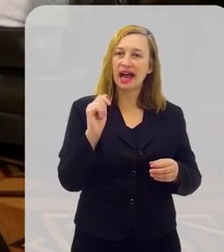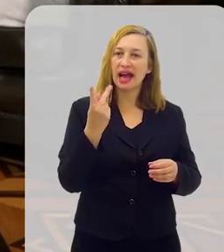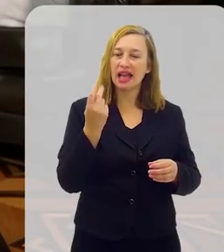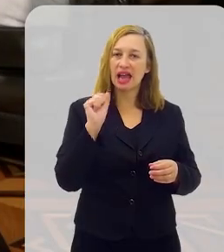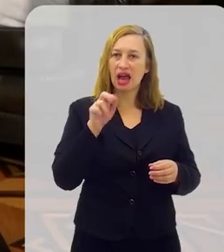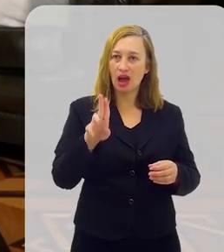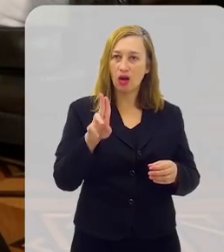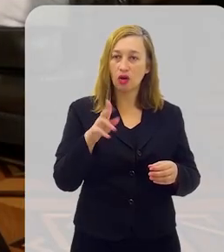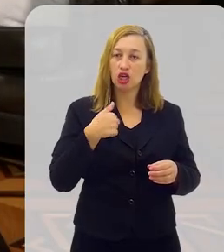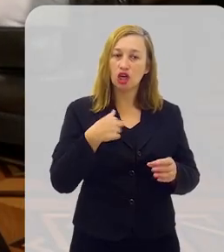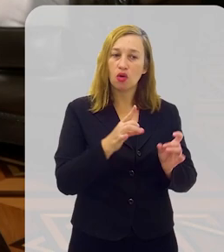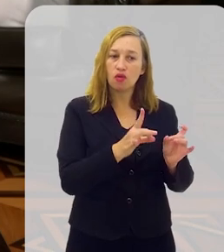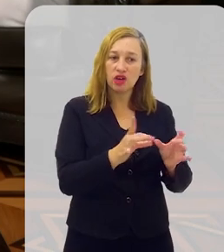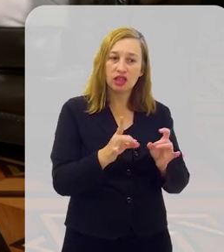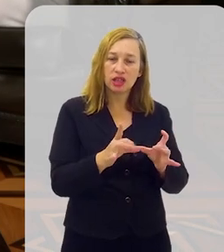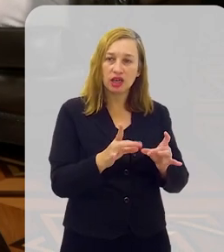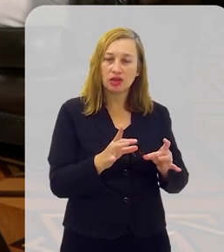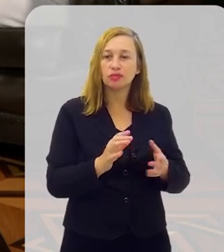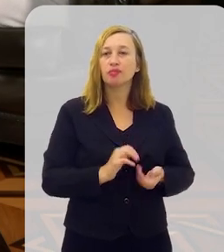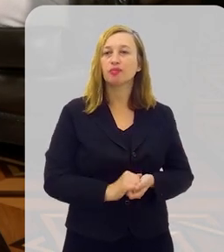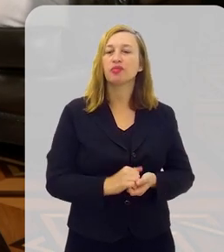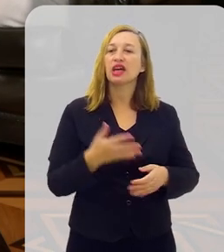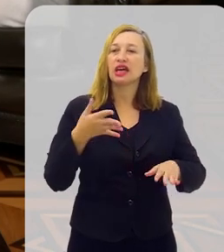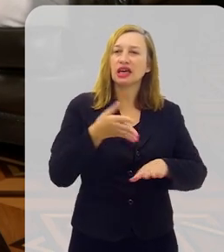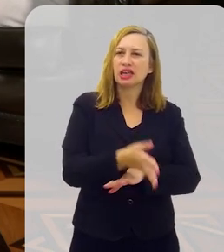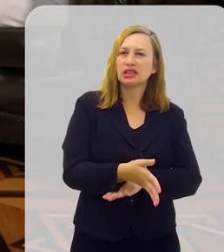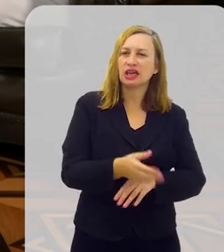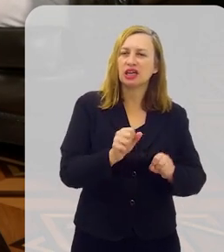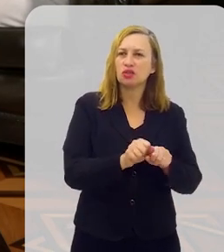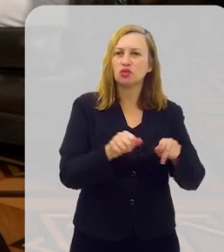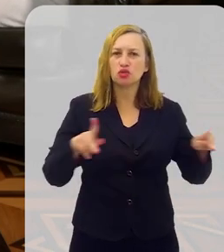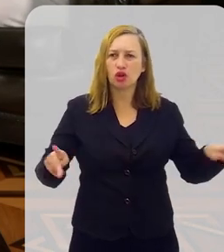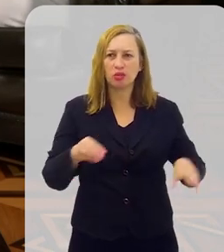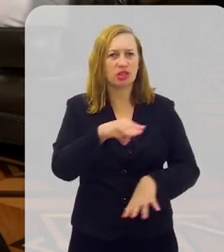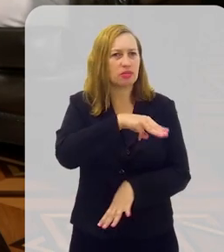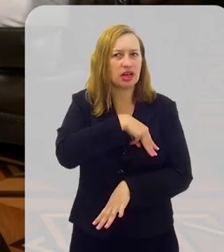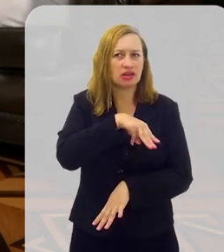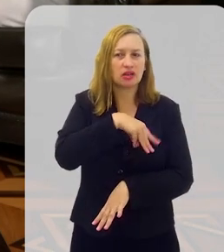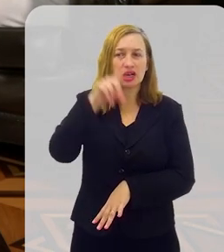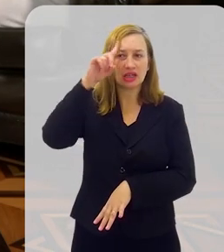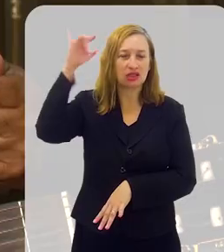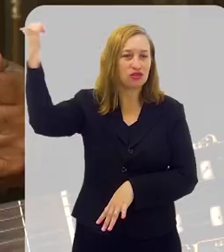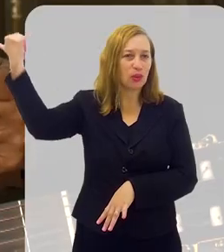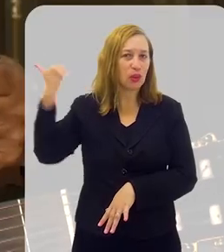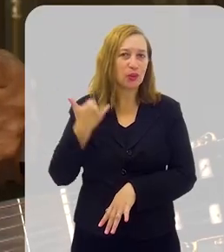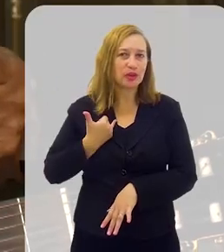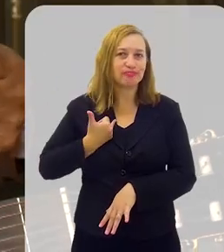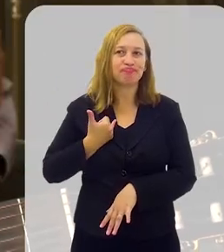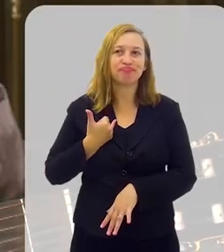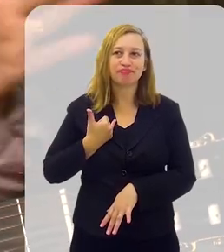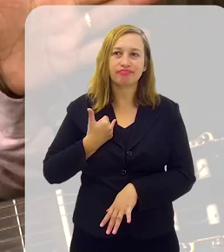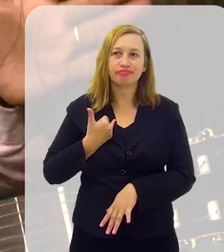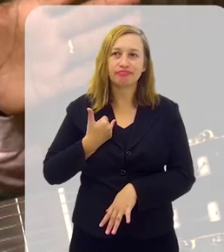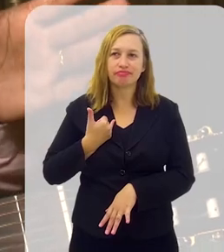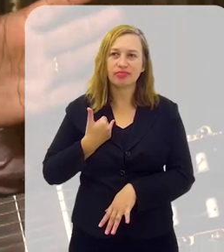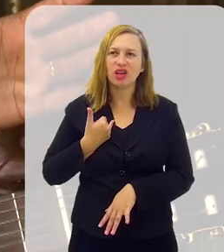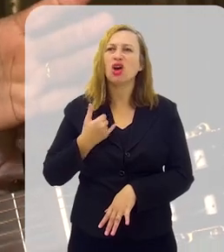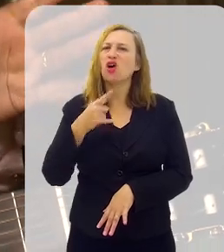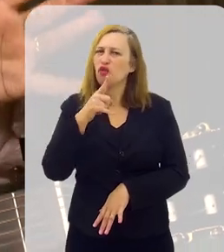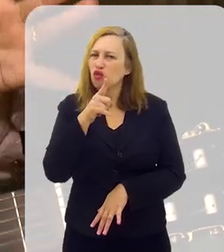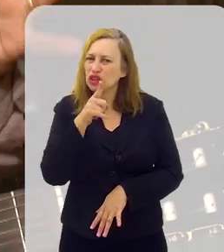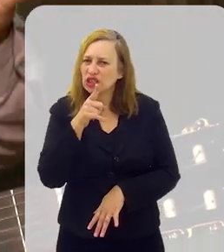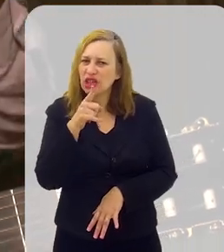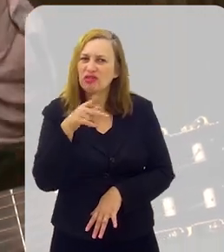melhor bolinho de bacalhau do estado do Rio de Janeiro. E aí eu, com a minha sacola, vendendo salgadinho, entrando no shopping